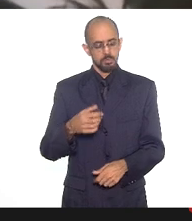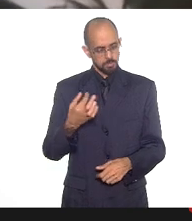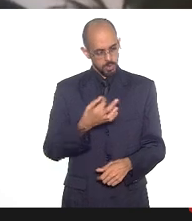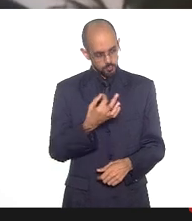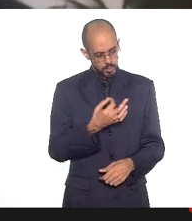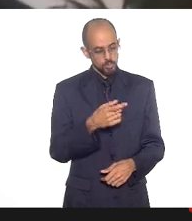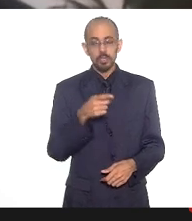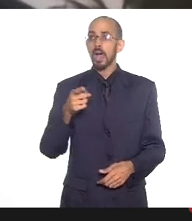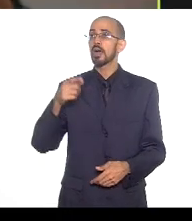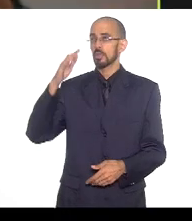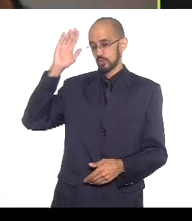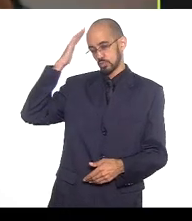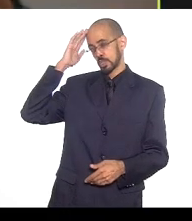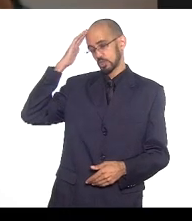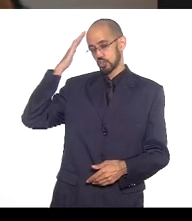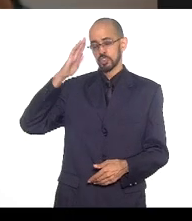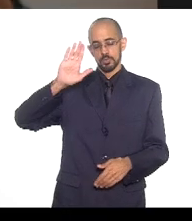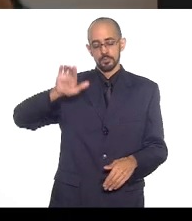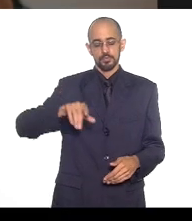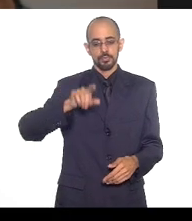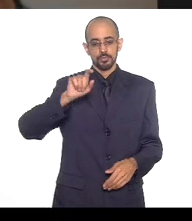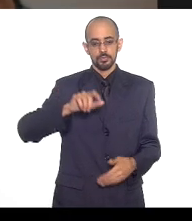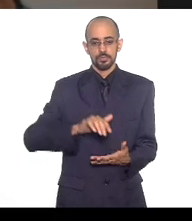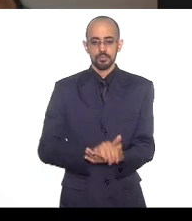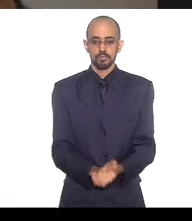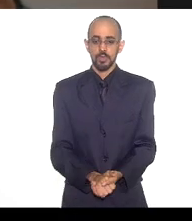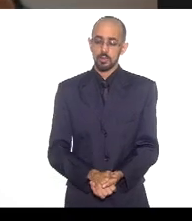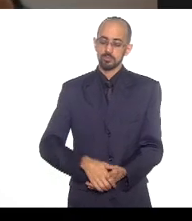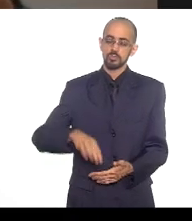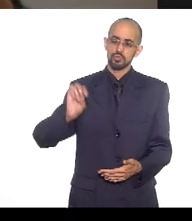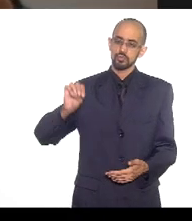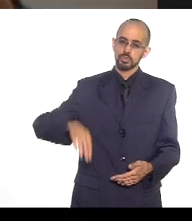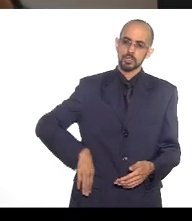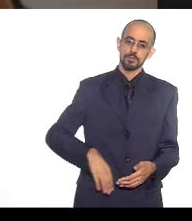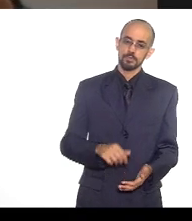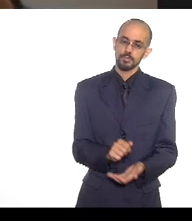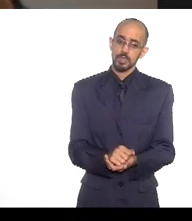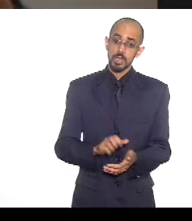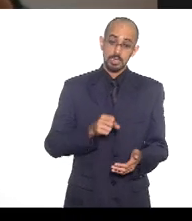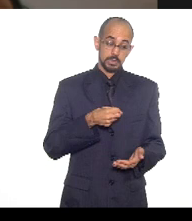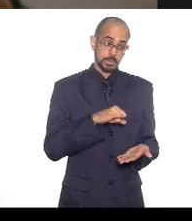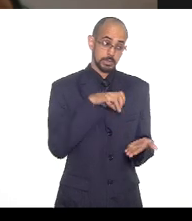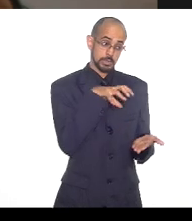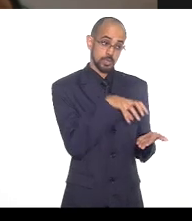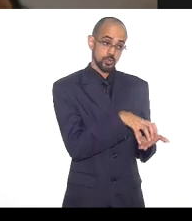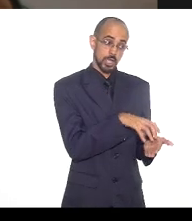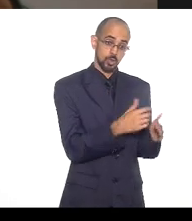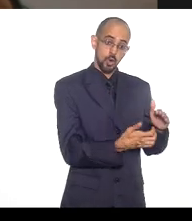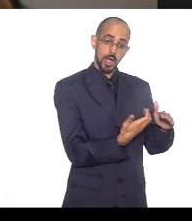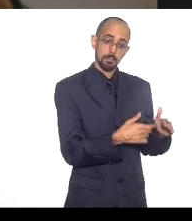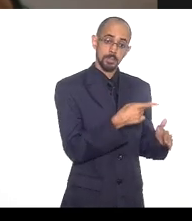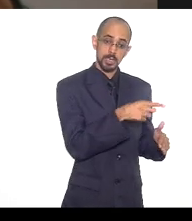partir daí é o Repetro que está valendo. Sim. Se a unidade vai entrar em operação